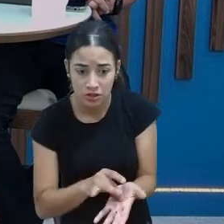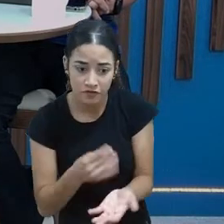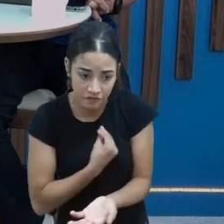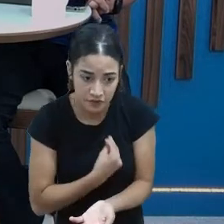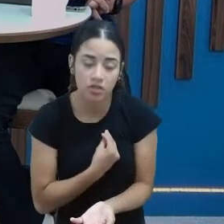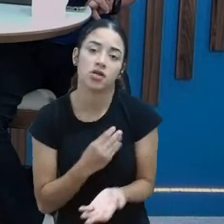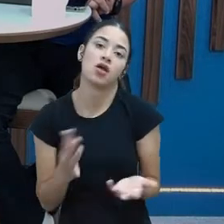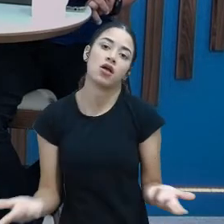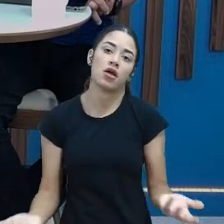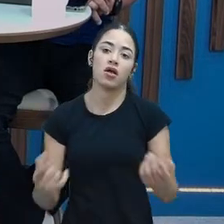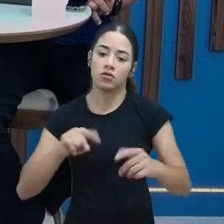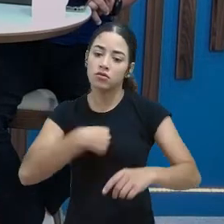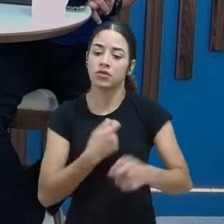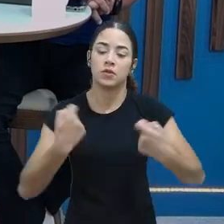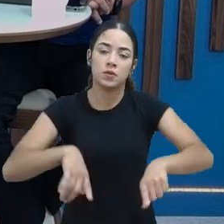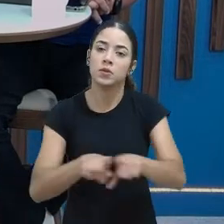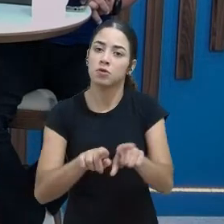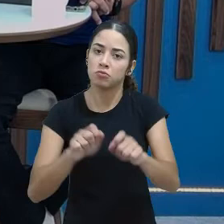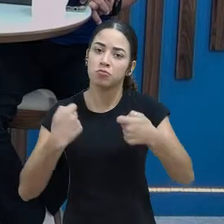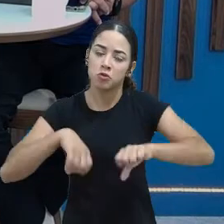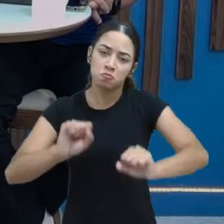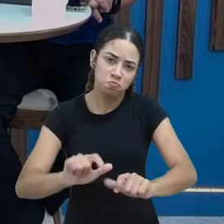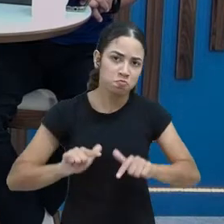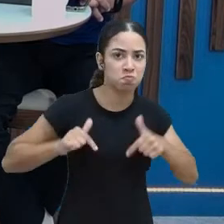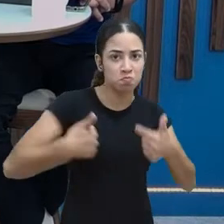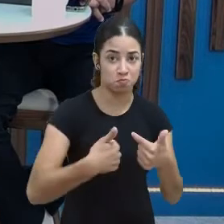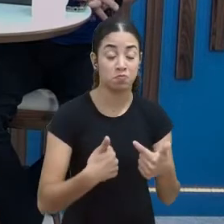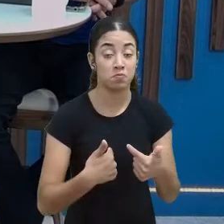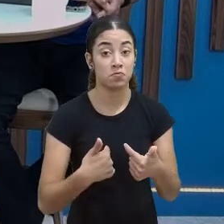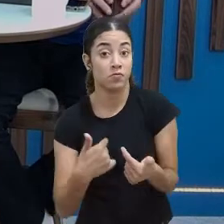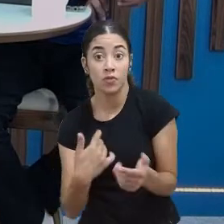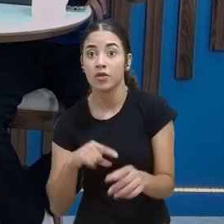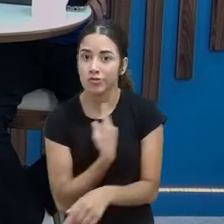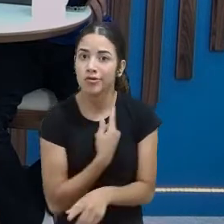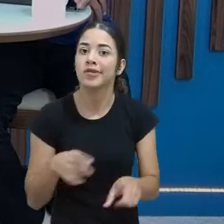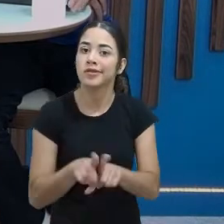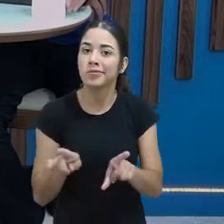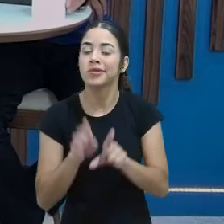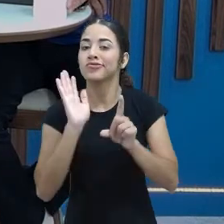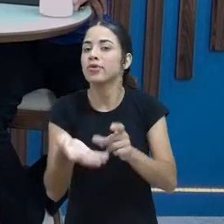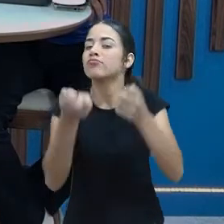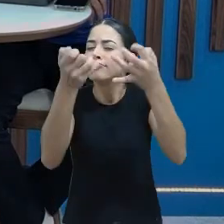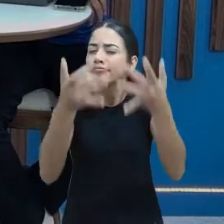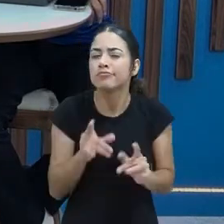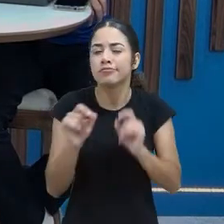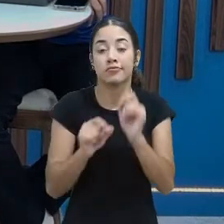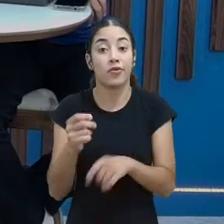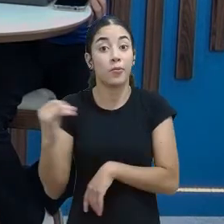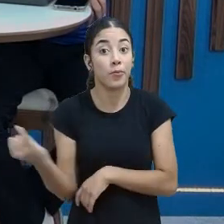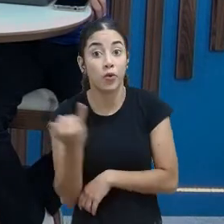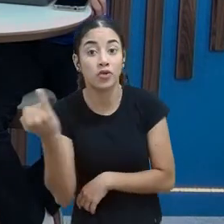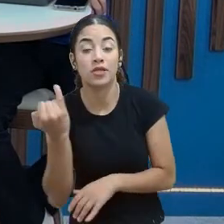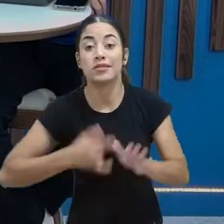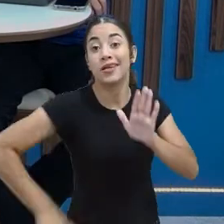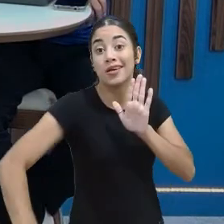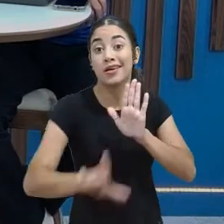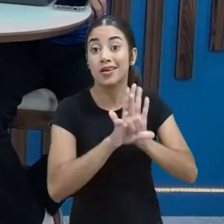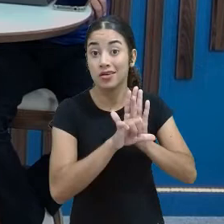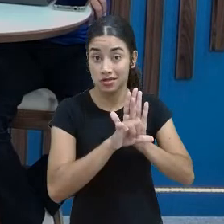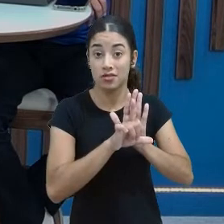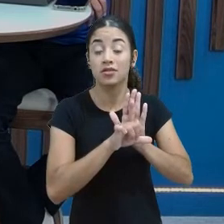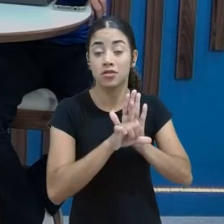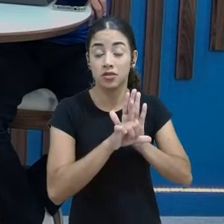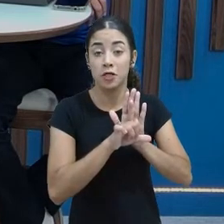contra o racismo também precisa ser real. E a gente também falou, professor Giorgio, a importância da lei, né, que